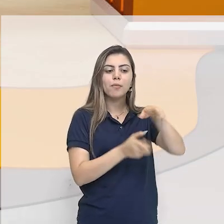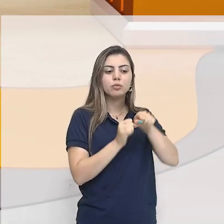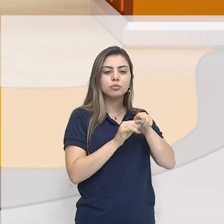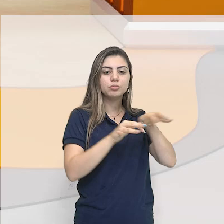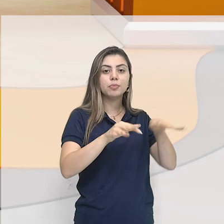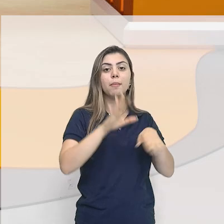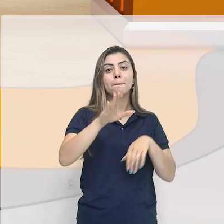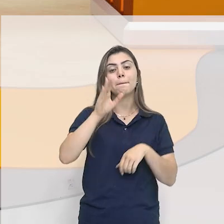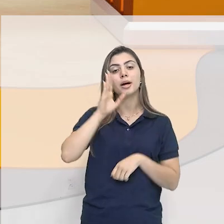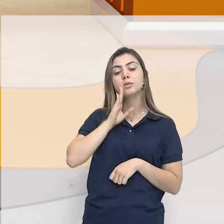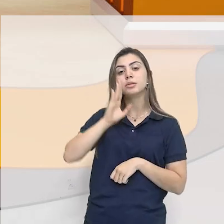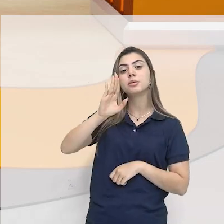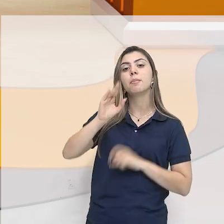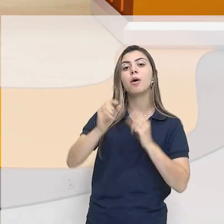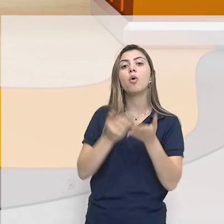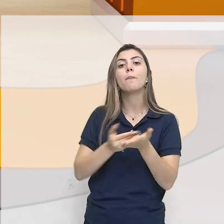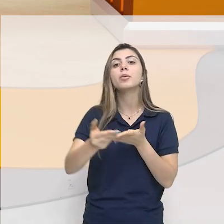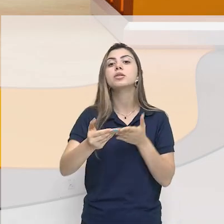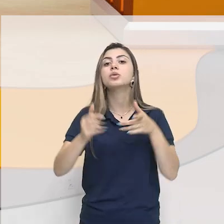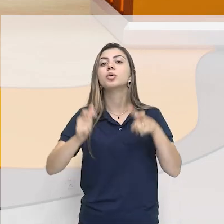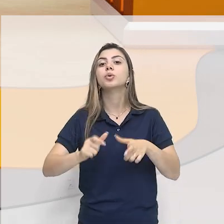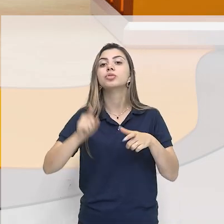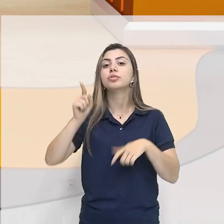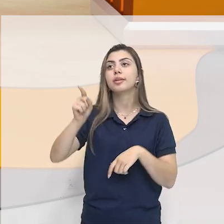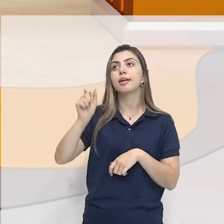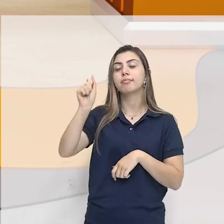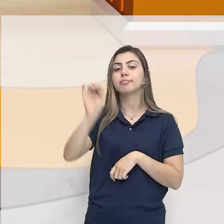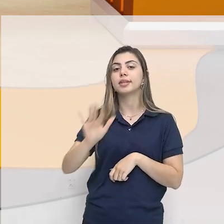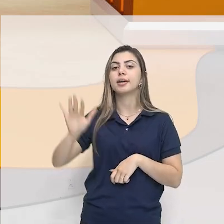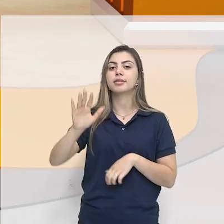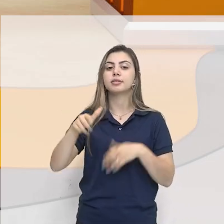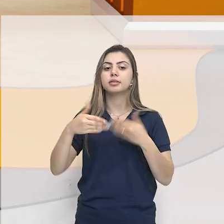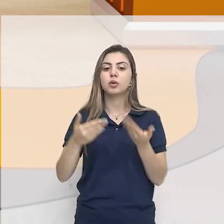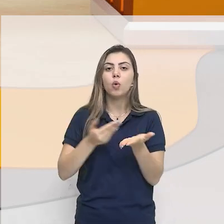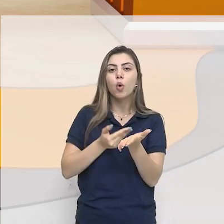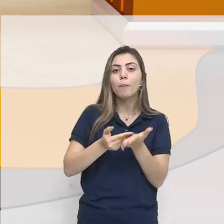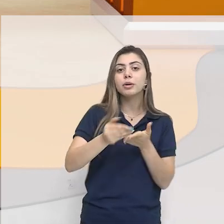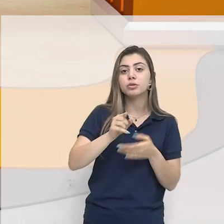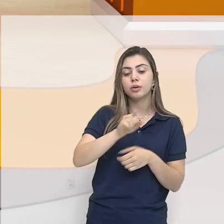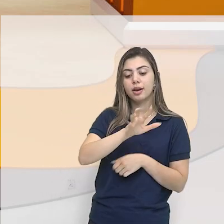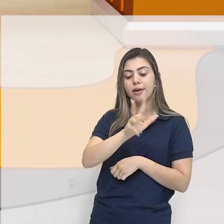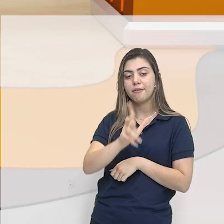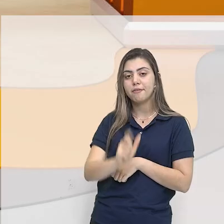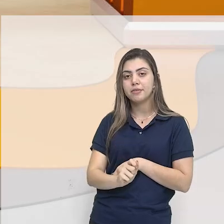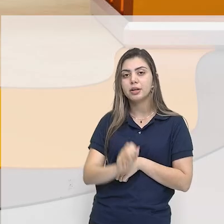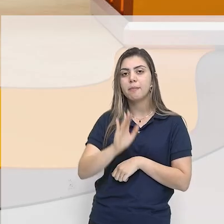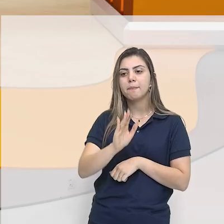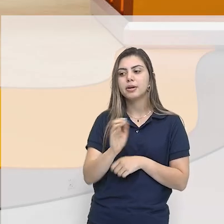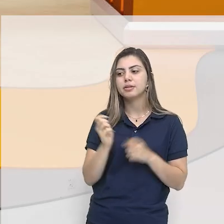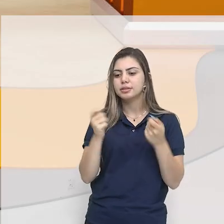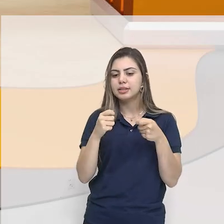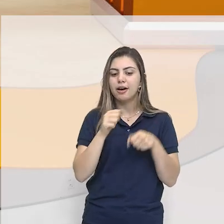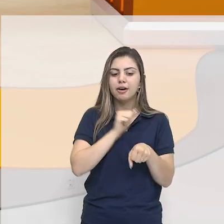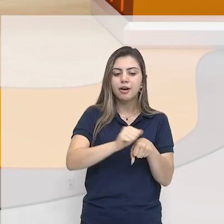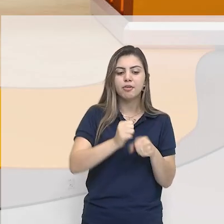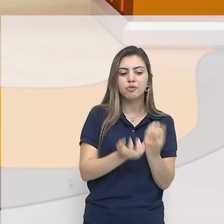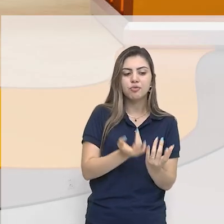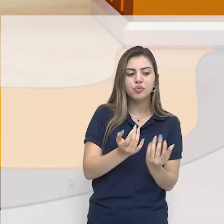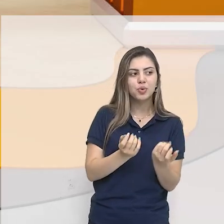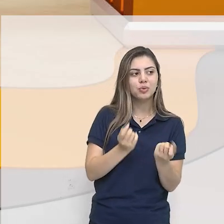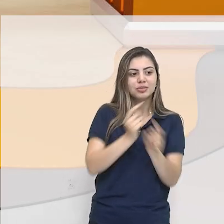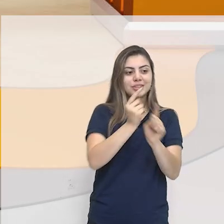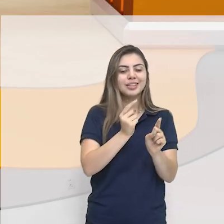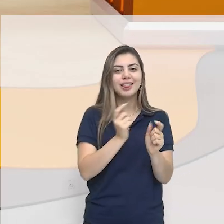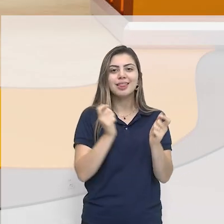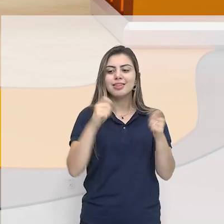inicialmente pela Ásia. Ou seja, se eu estou lá no continente africano, agora, através do domínio do fogo, eu posso ir para regiões